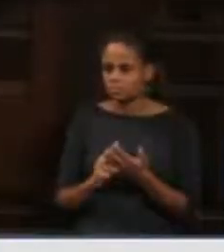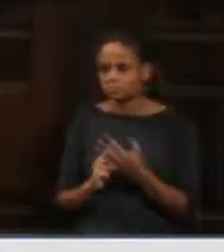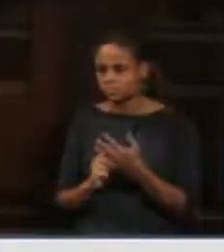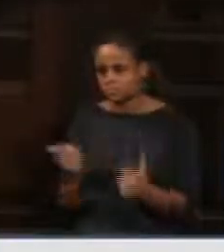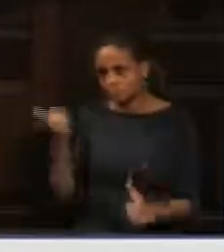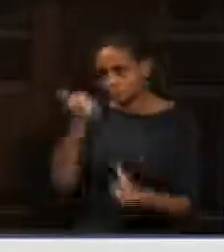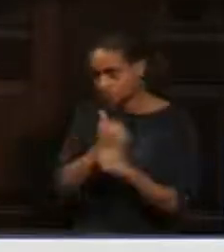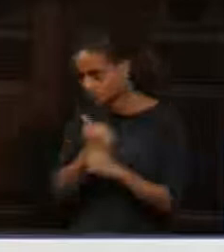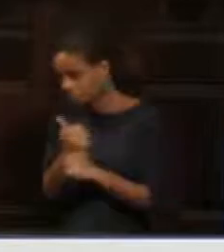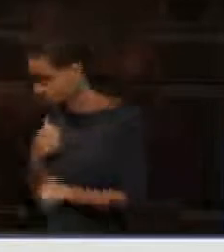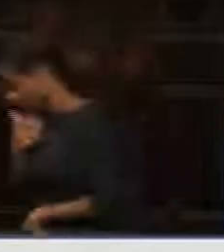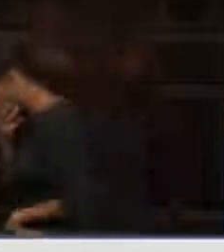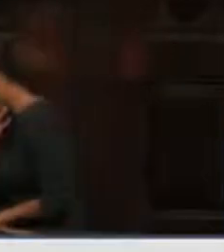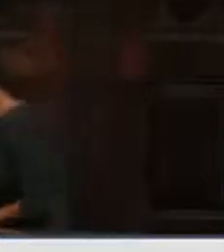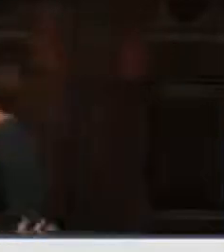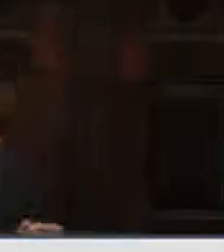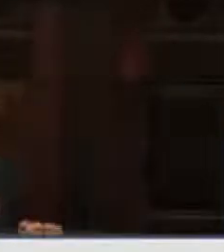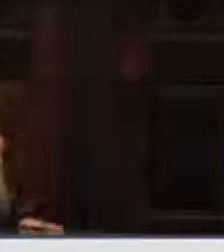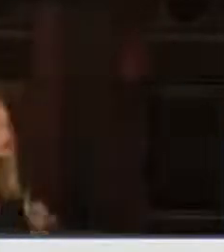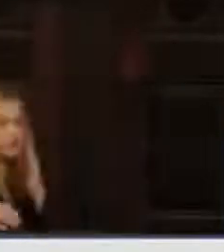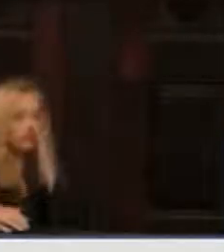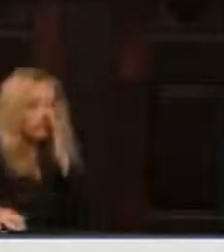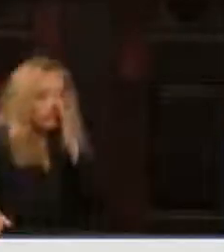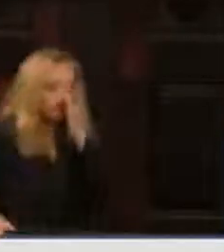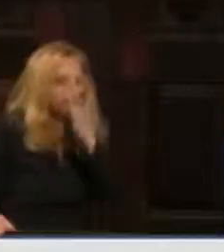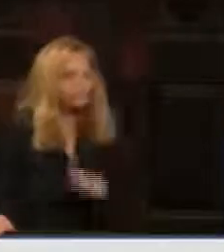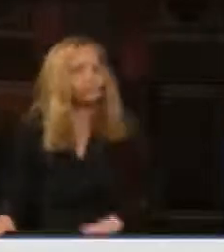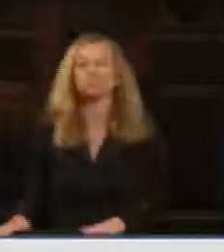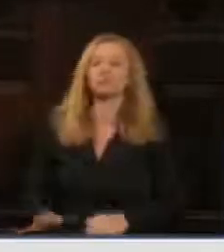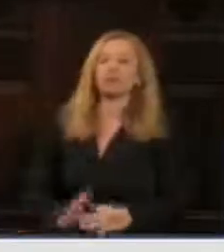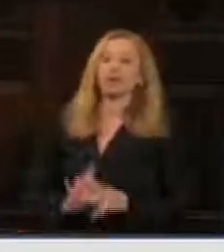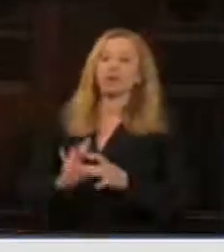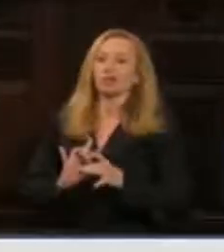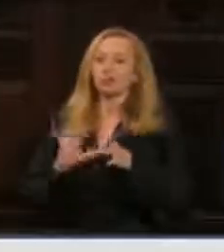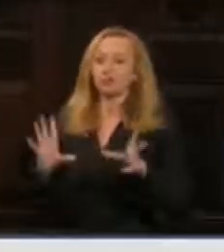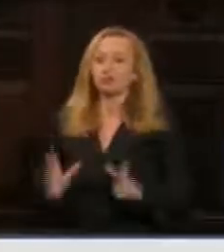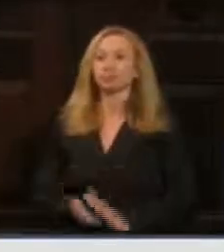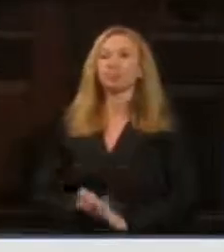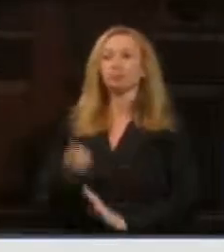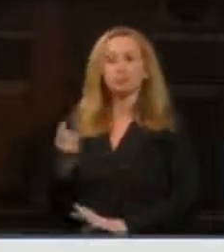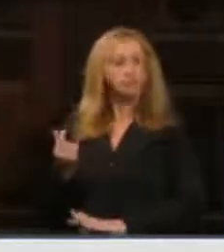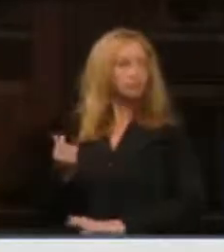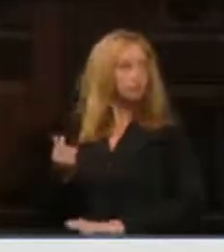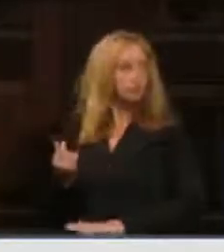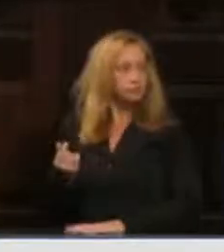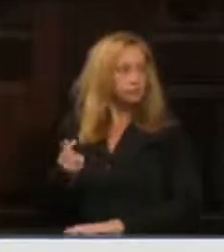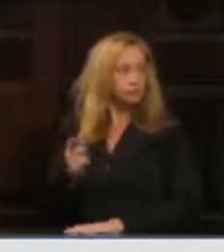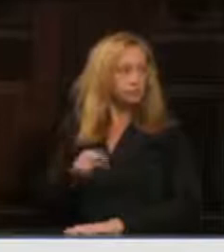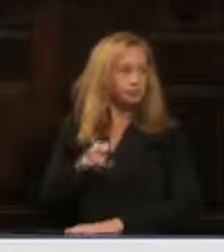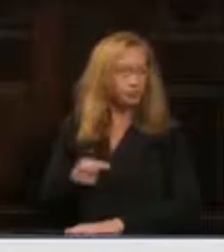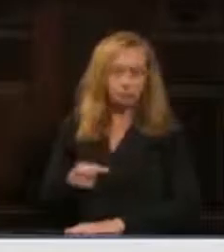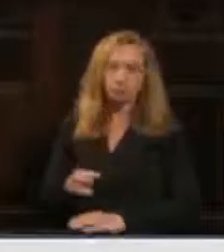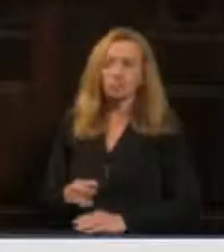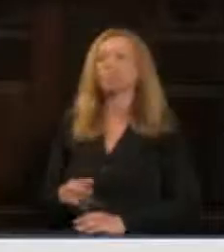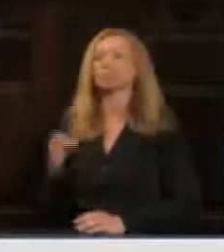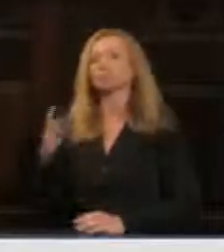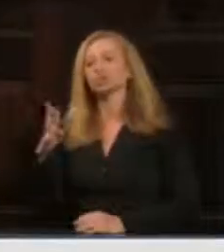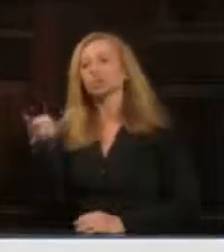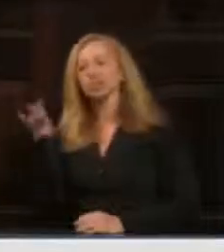vai deixar de gastar dinheiro com burocracia e esse dinheiro vai ser internalizado na hora que o turista vier aqui para o